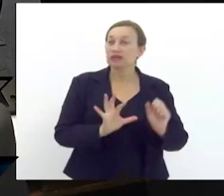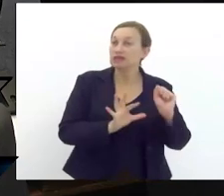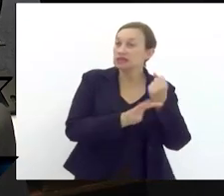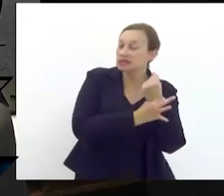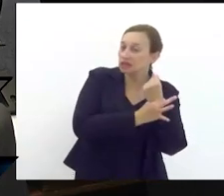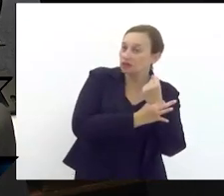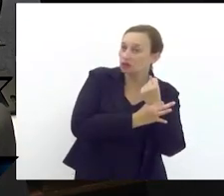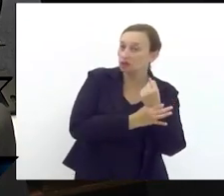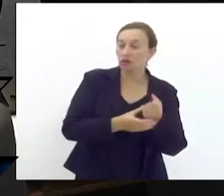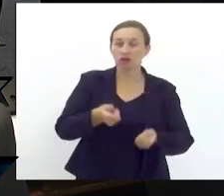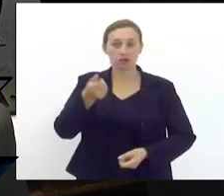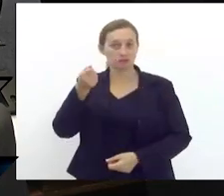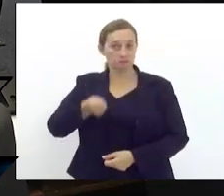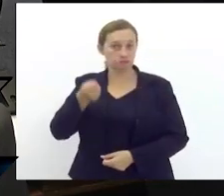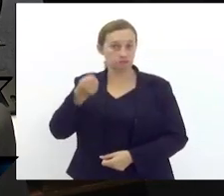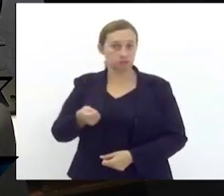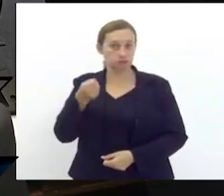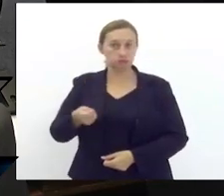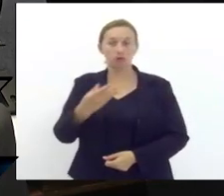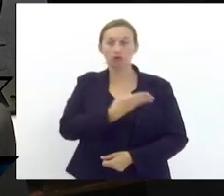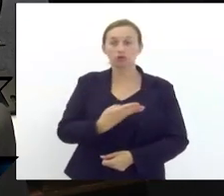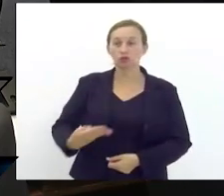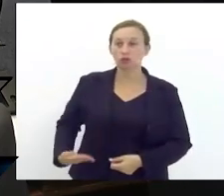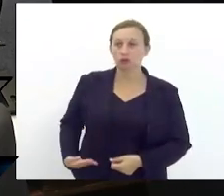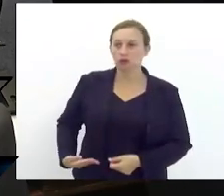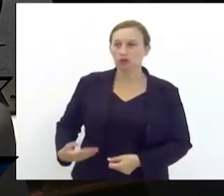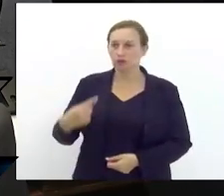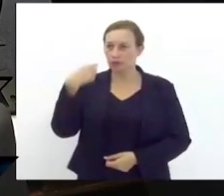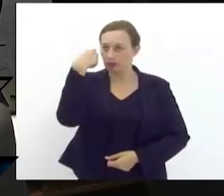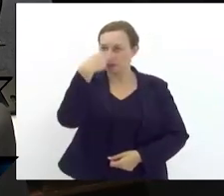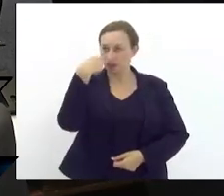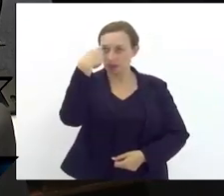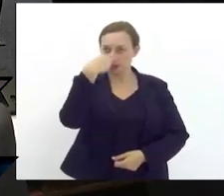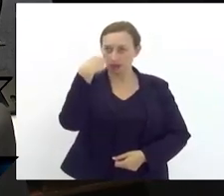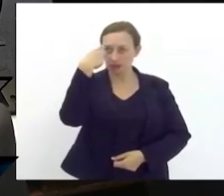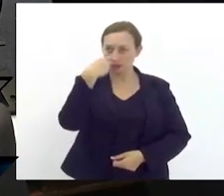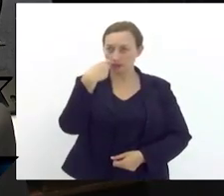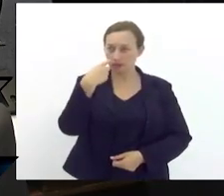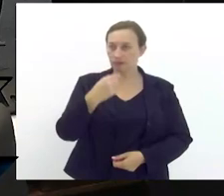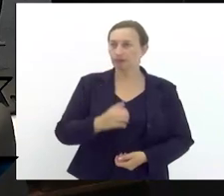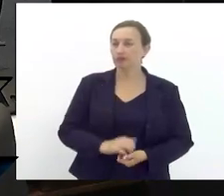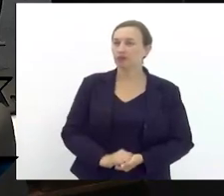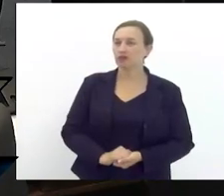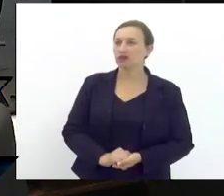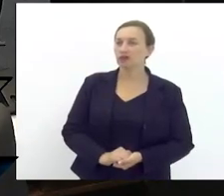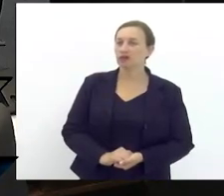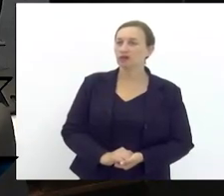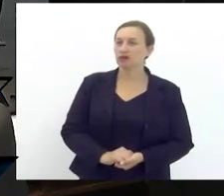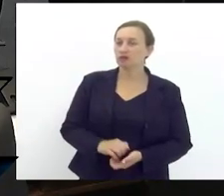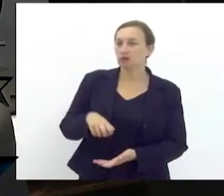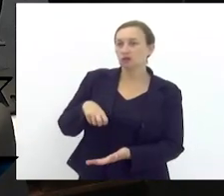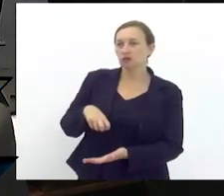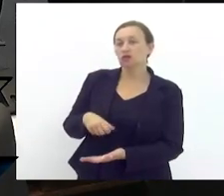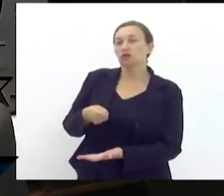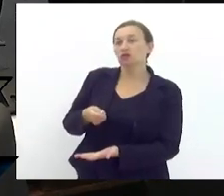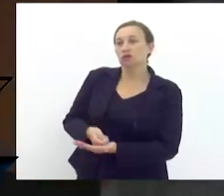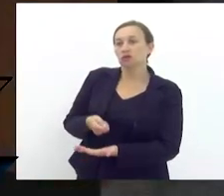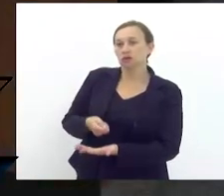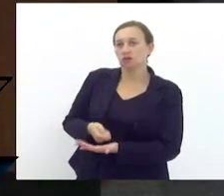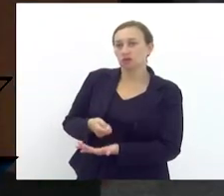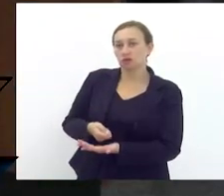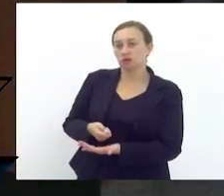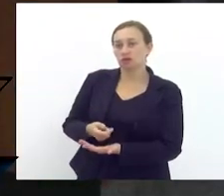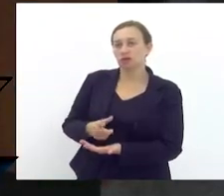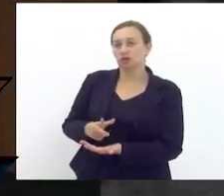e exigiu do Governo da Espanha uma reprimenda a essa atitude que